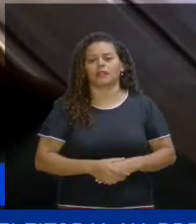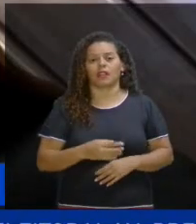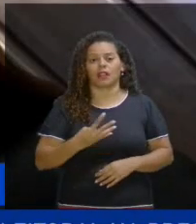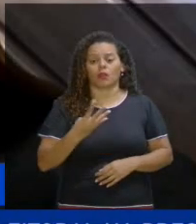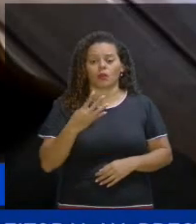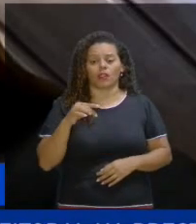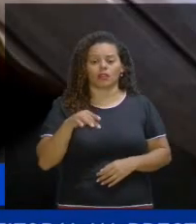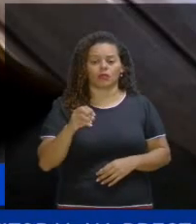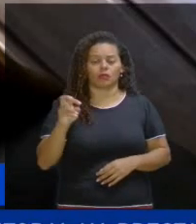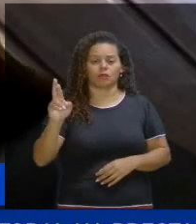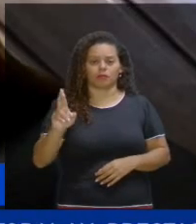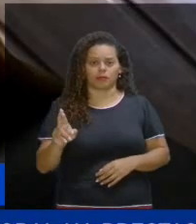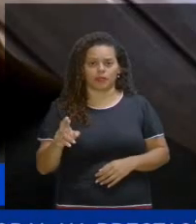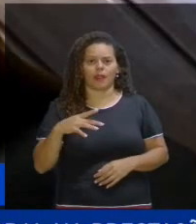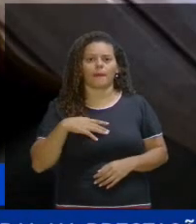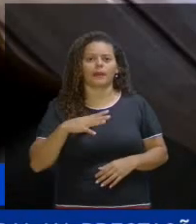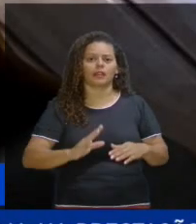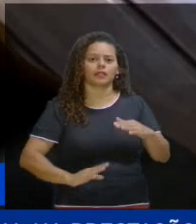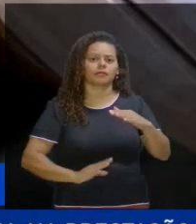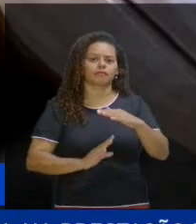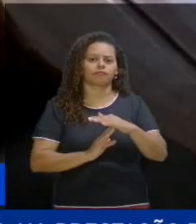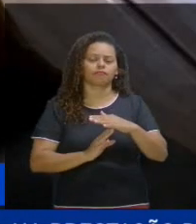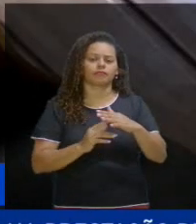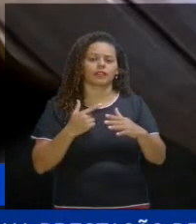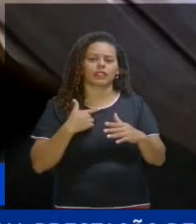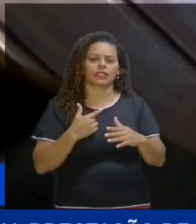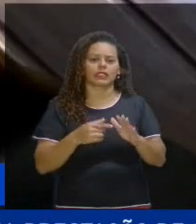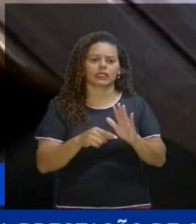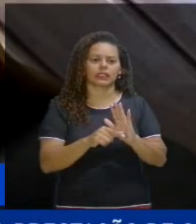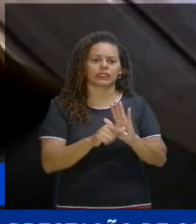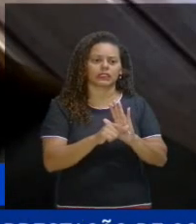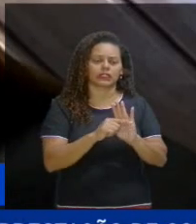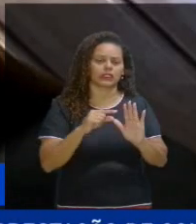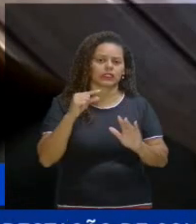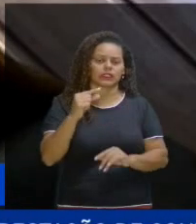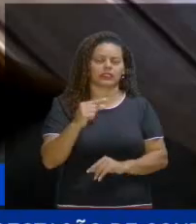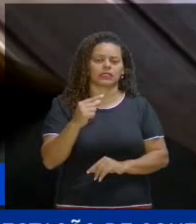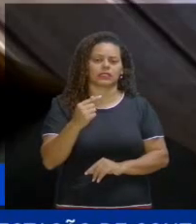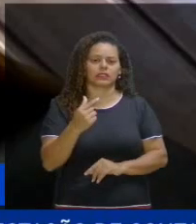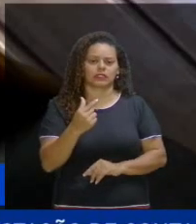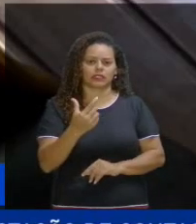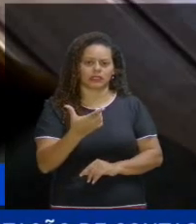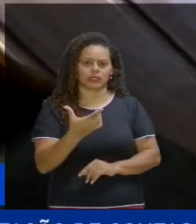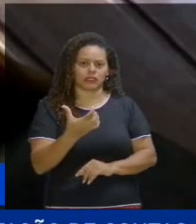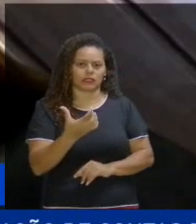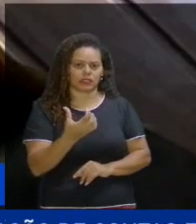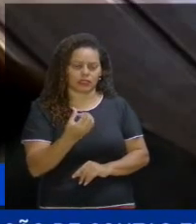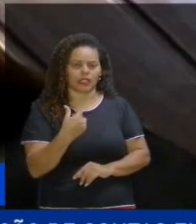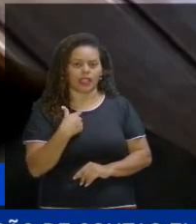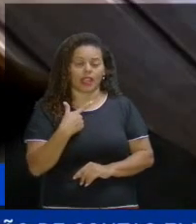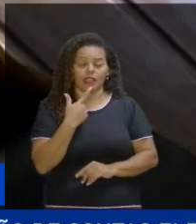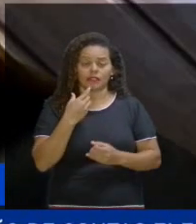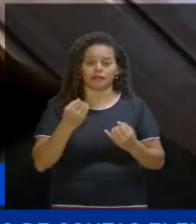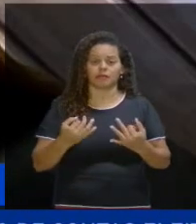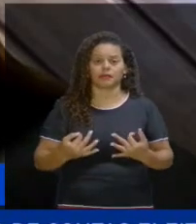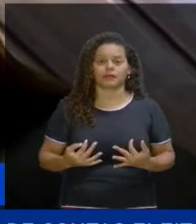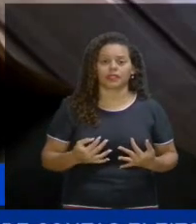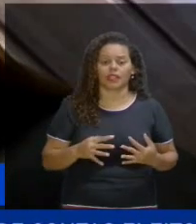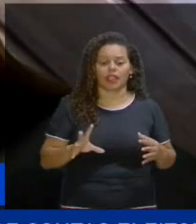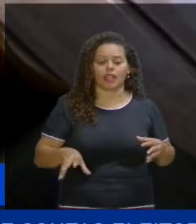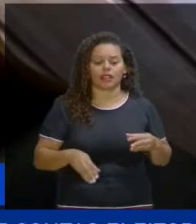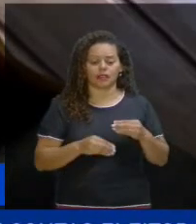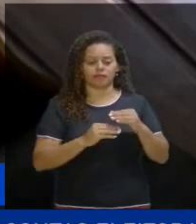pelo artigo 26, parágrafo 1º, inciso 2 da norma de regência, na medida em que o referido artigo restringe-se a